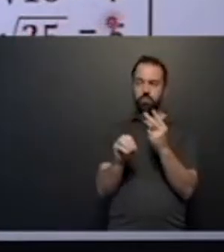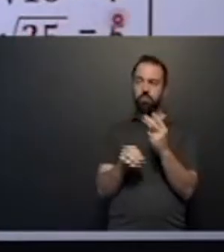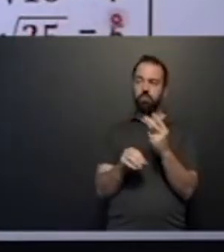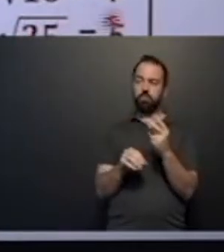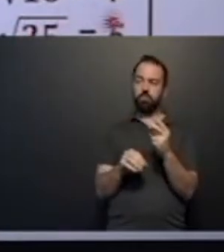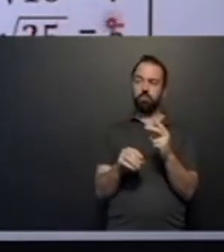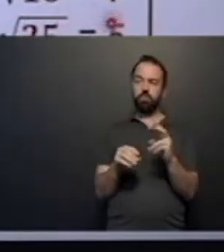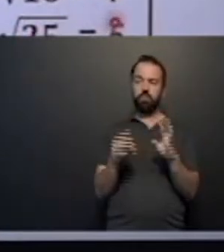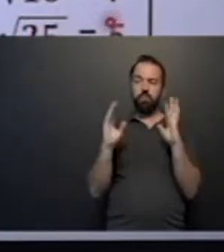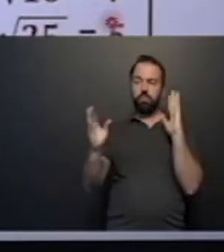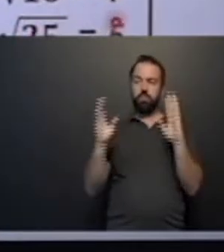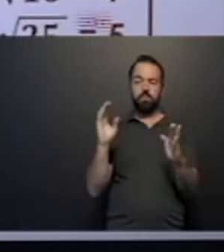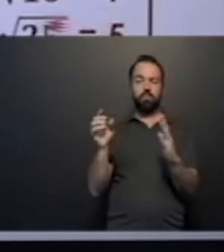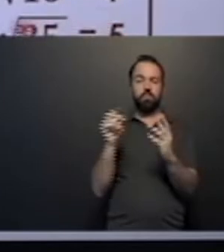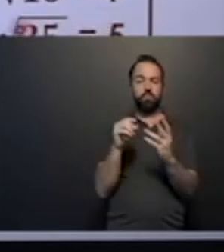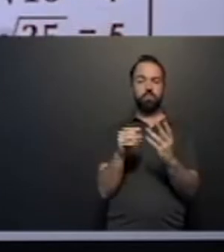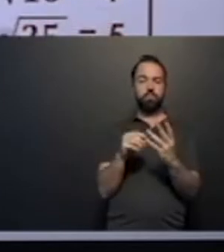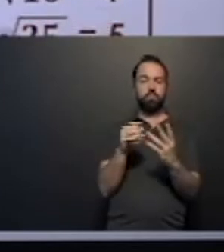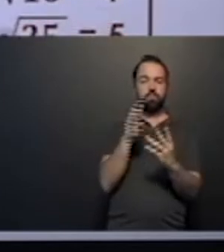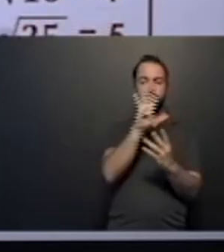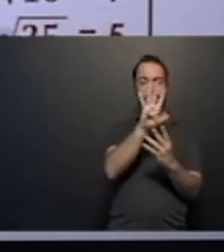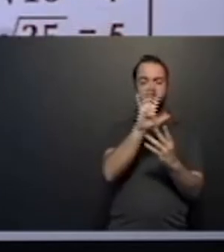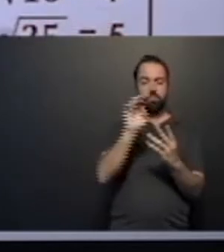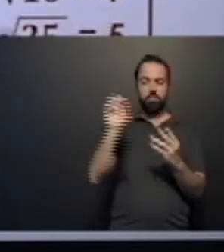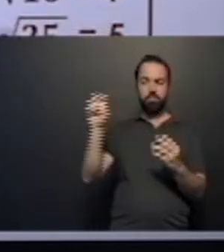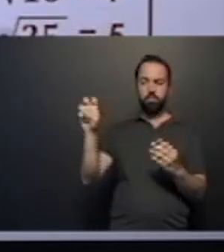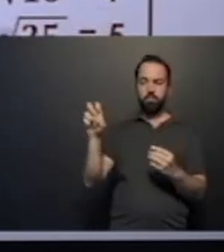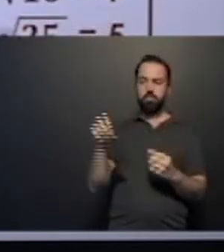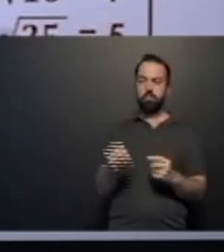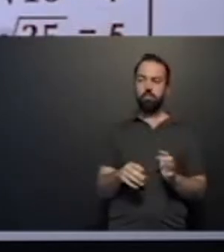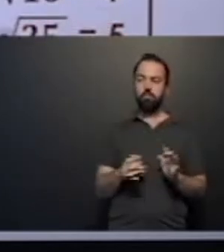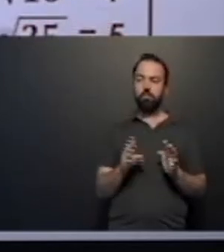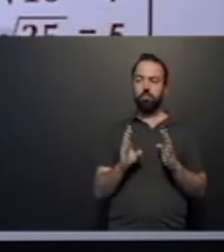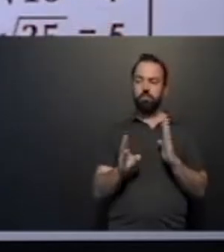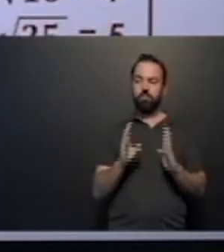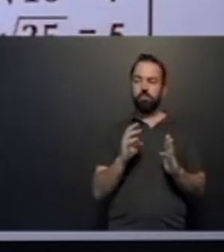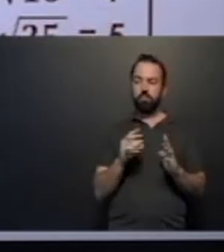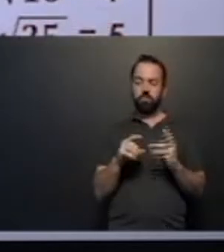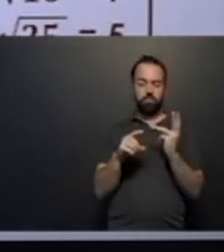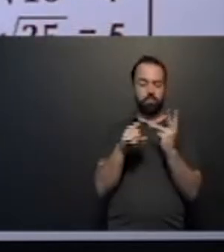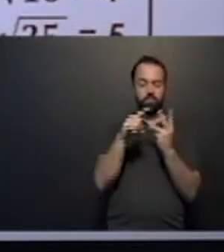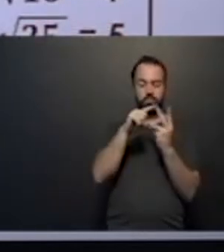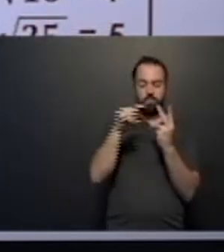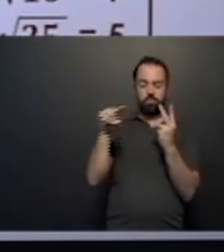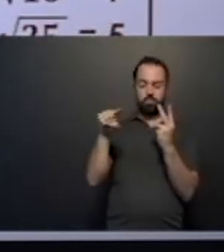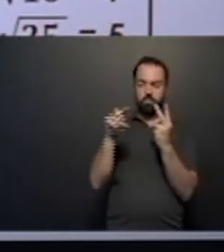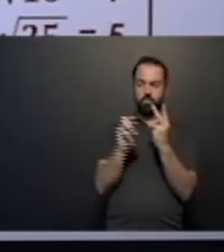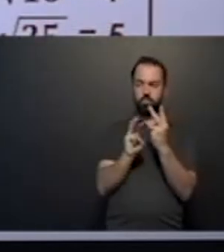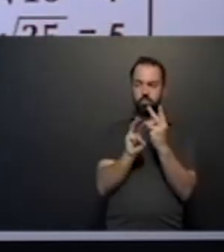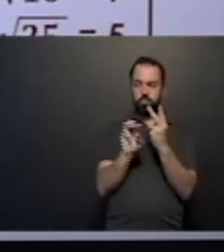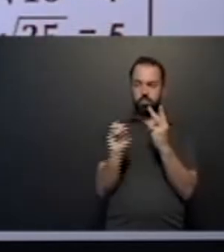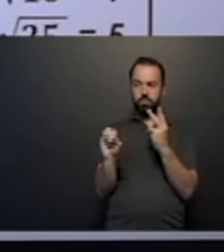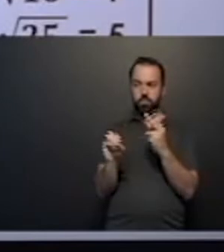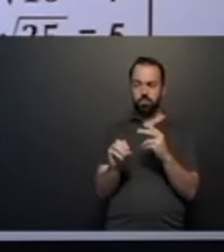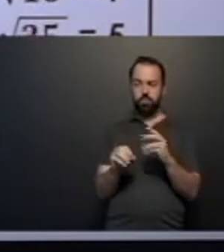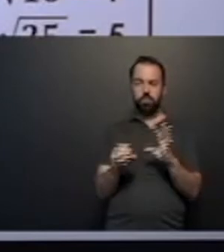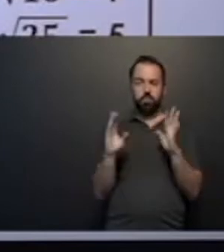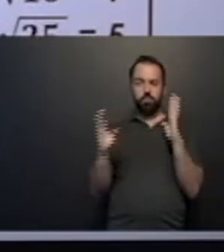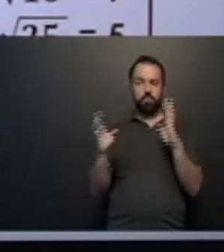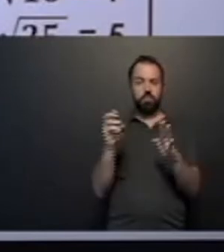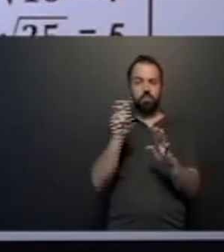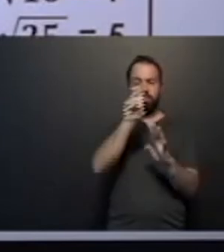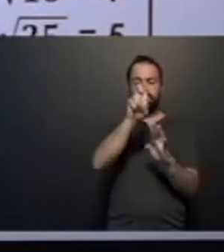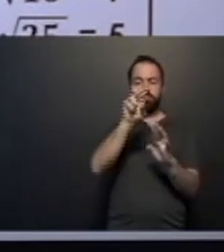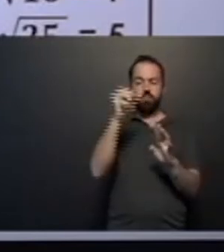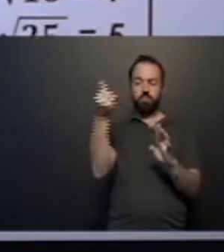entre quatro e cinco raiz quadrada de 30 ela está entre cinco e